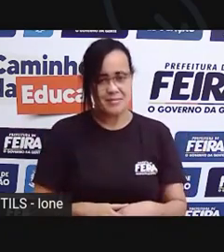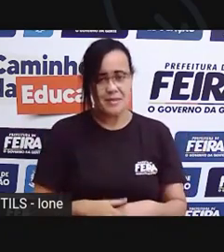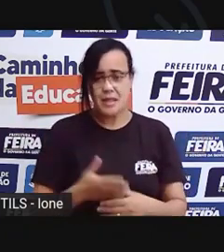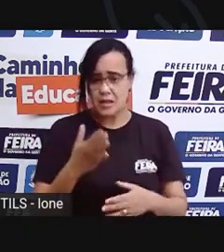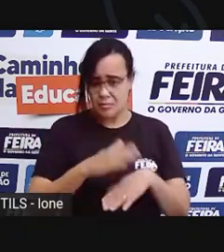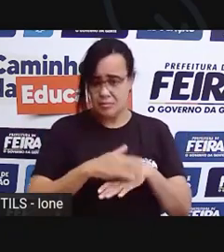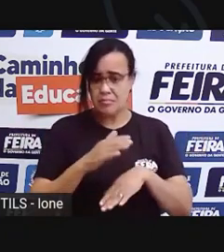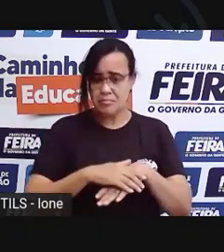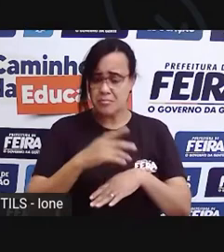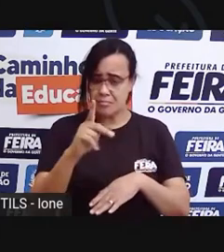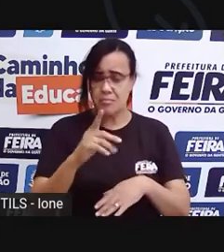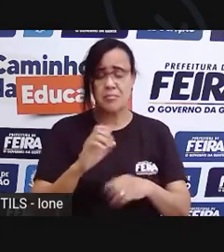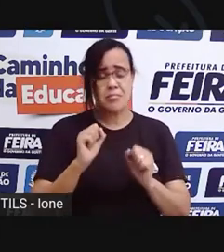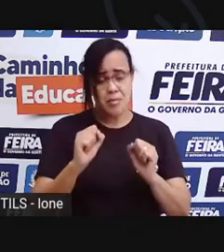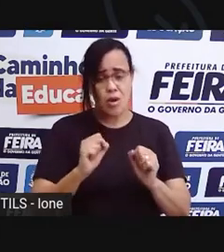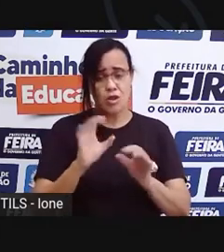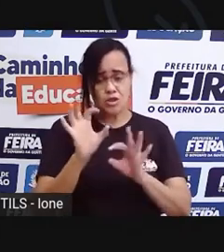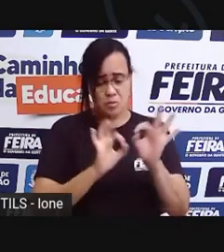seu binóculo.